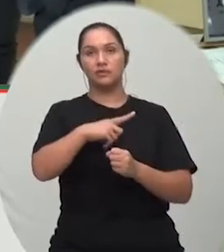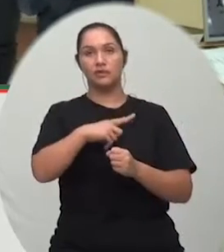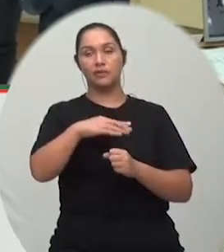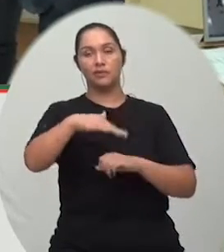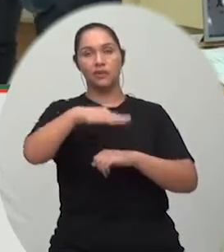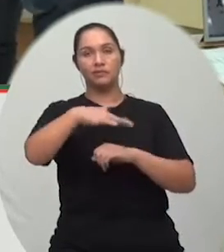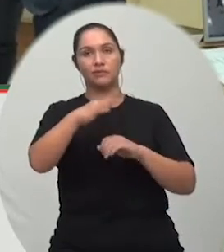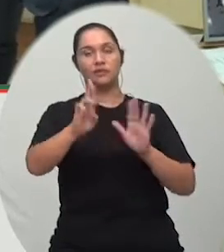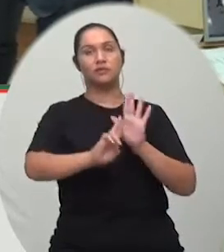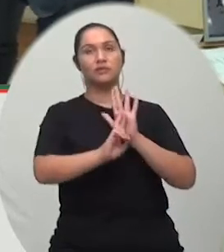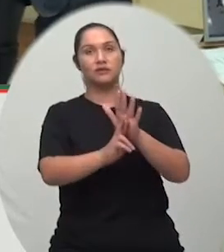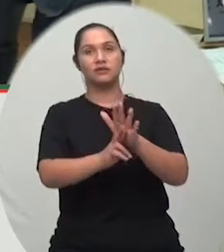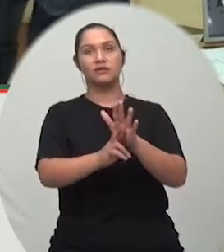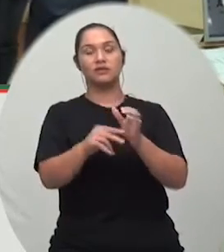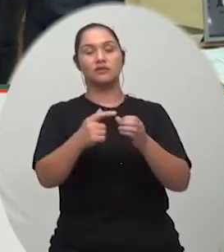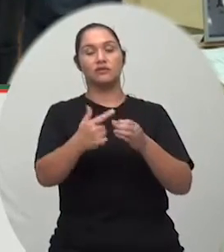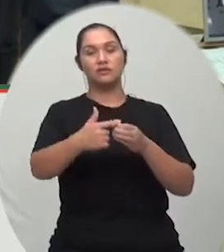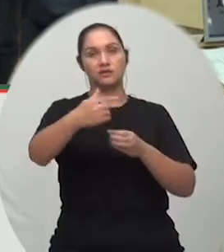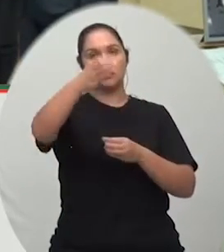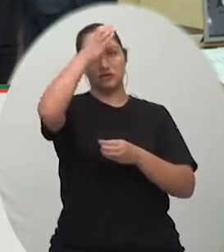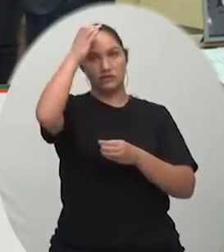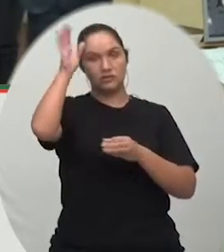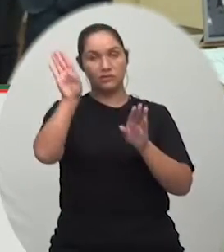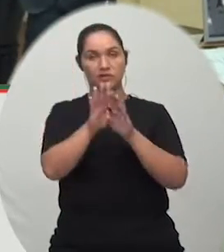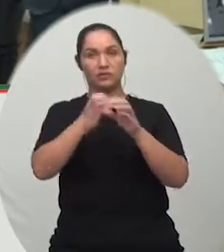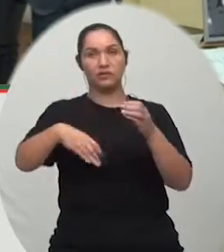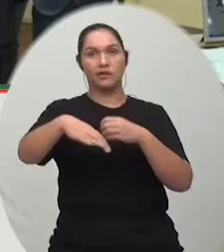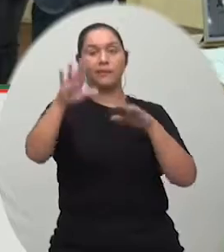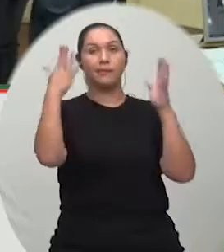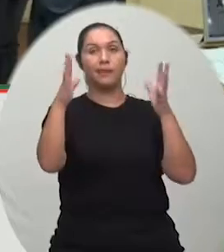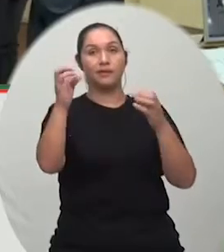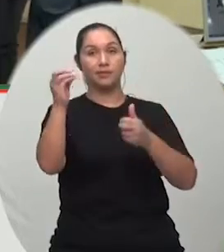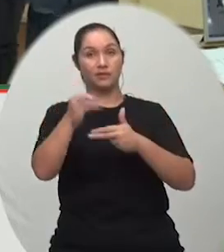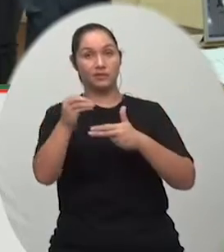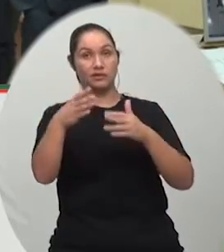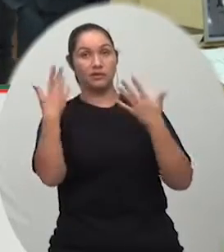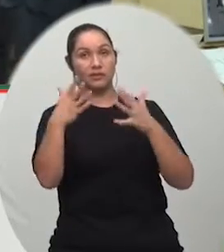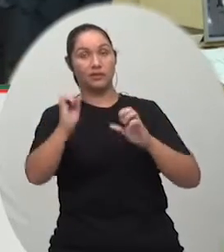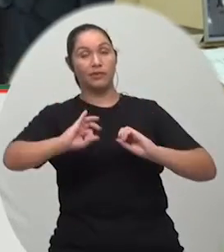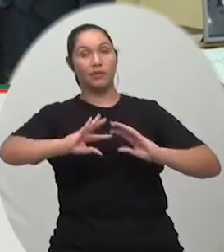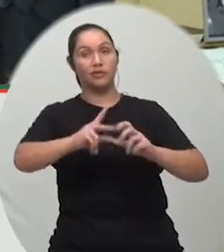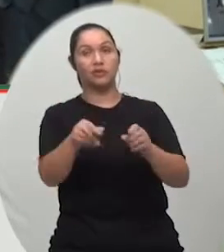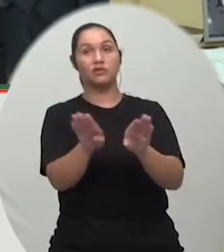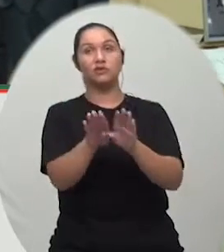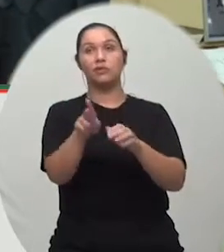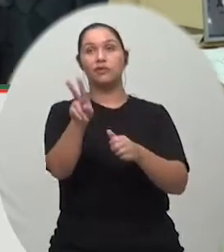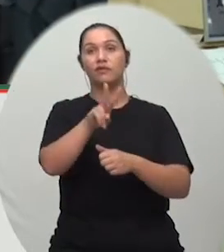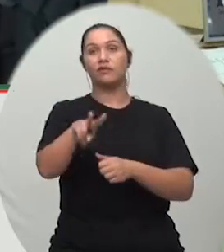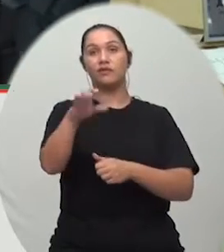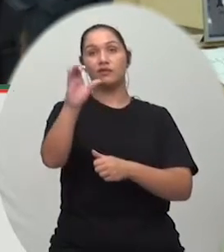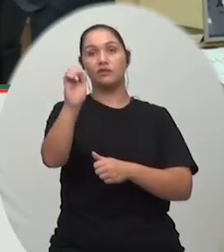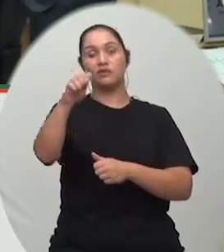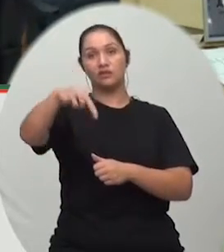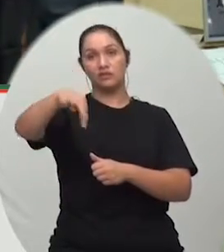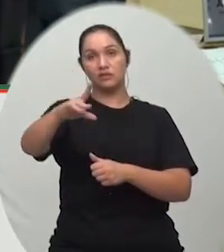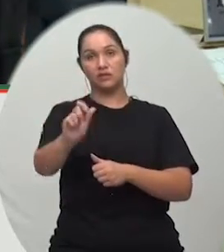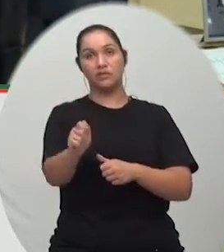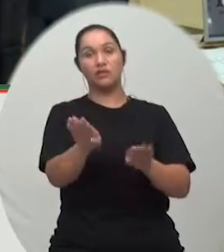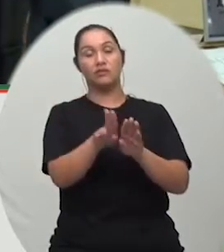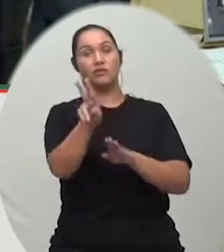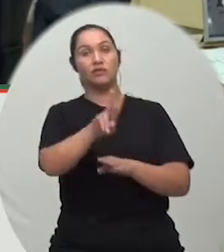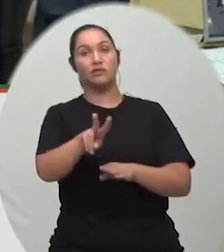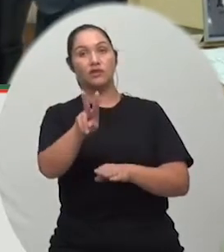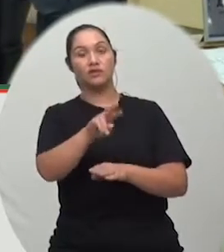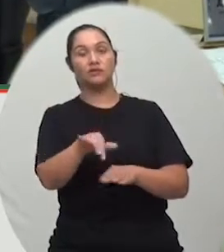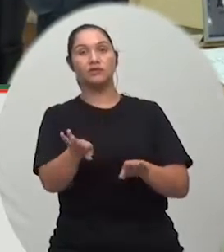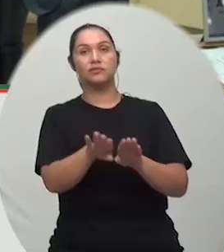região. Parabéns à Unesc, parabéns a todos, parabéns à vereadora Camila, aos demais vereadores, por esse belo reconhecimento à universidade.